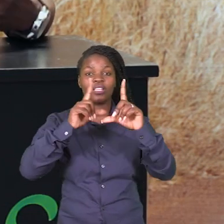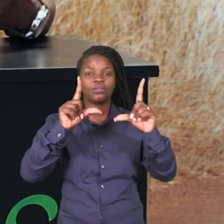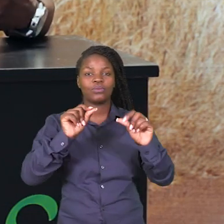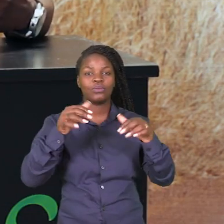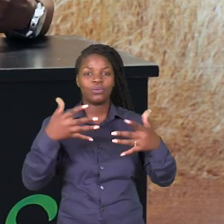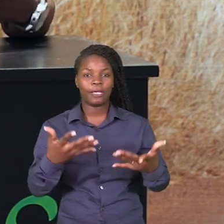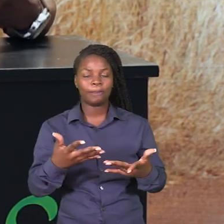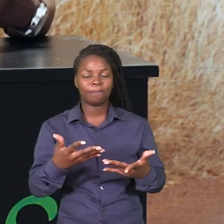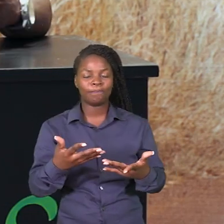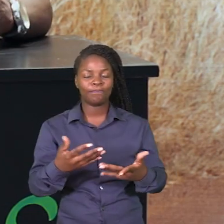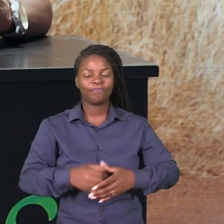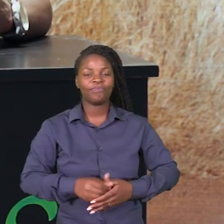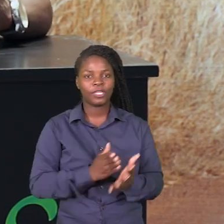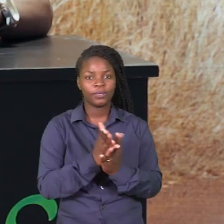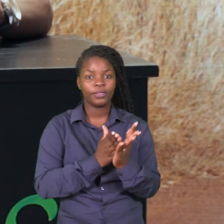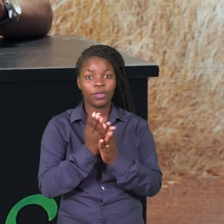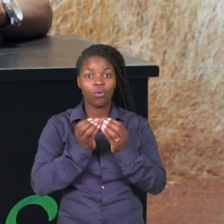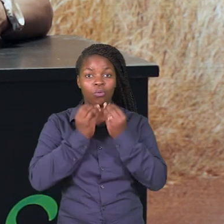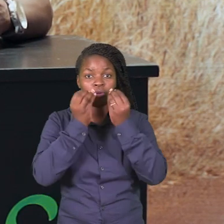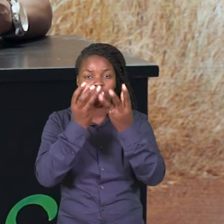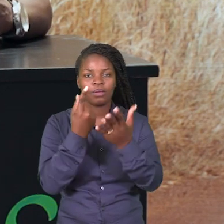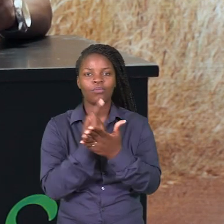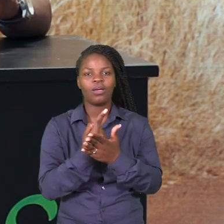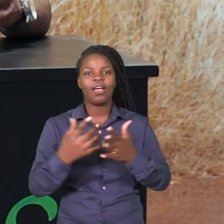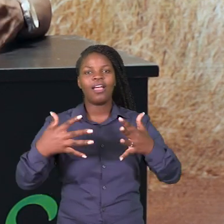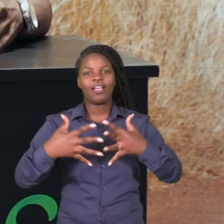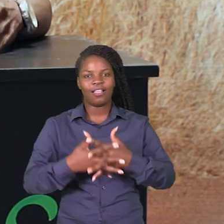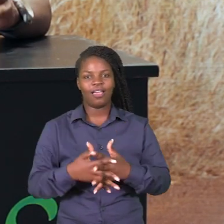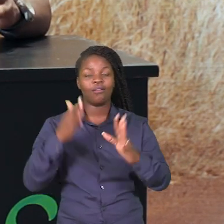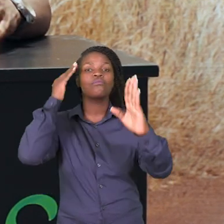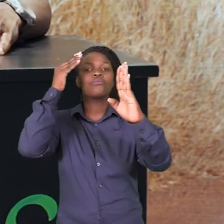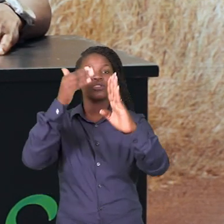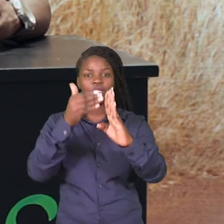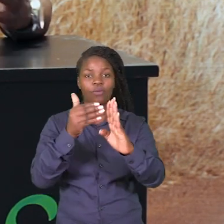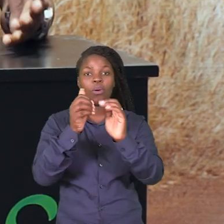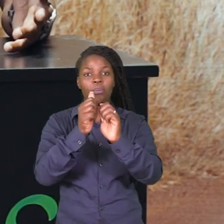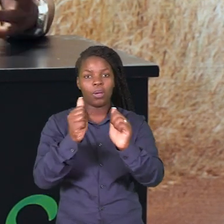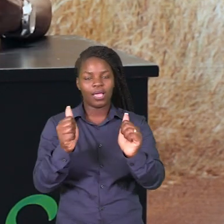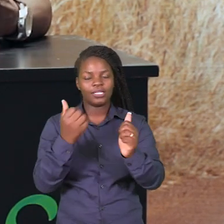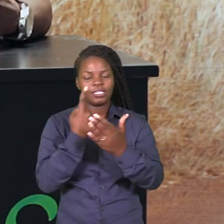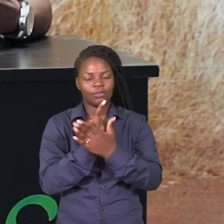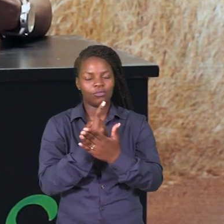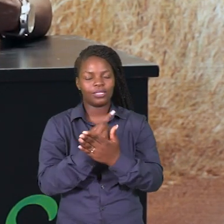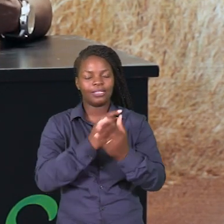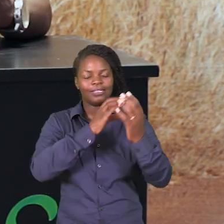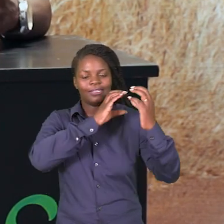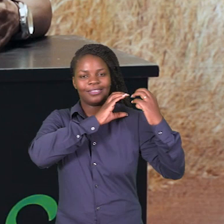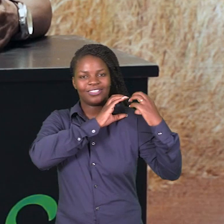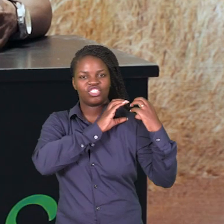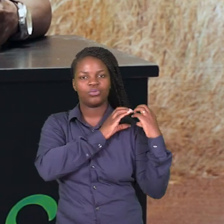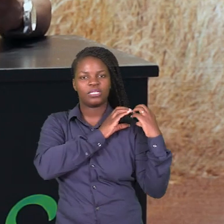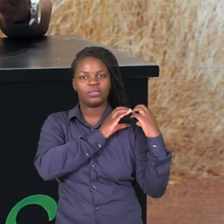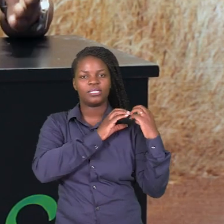para o fato do fluxo do mecanismo setorial ser claro e objetivo contudo há aspectos que devem ser